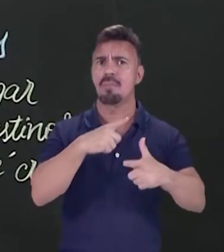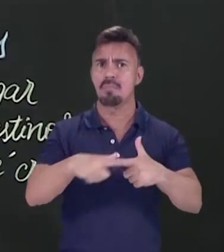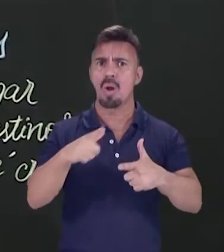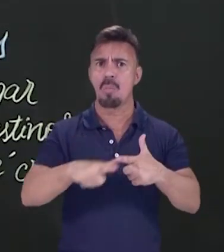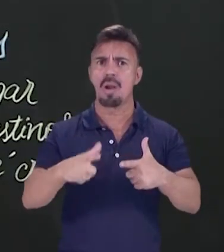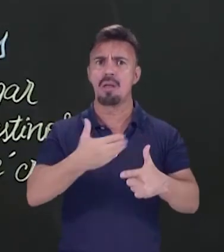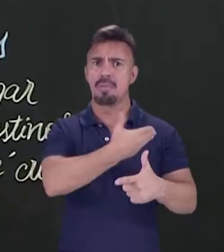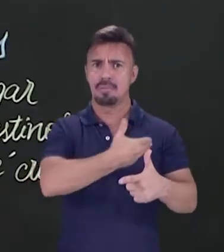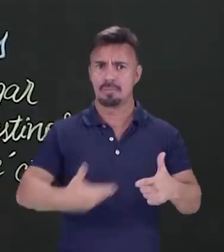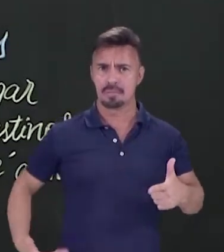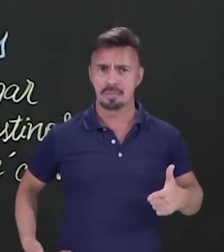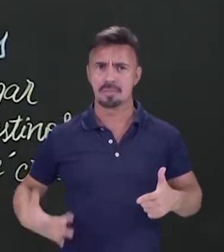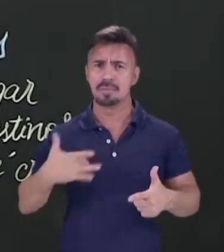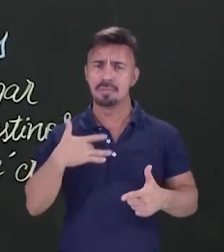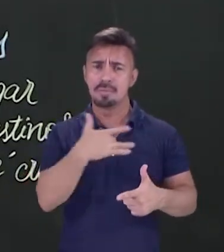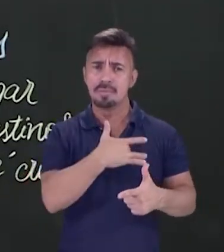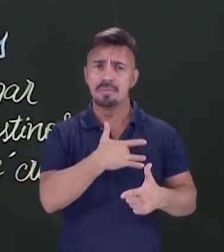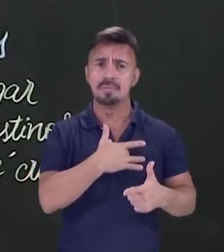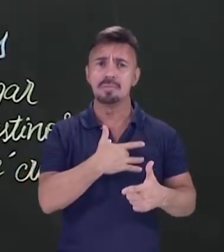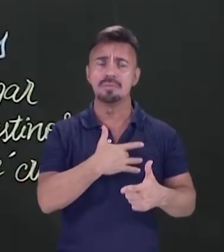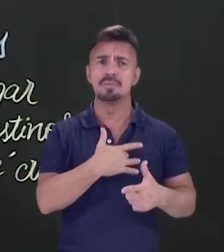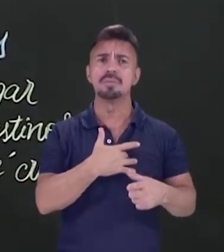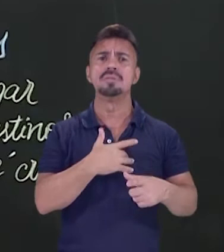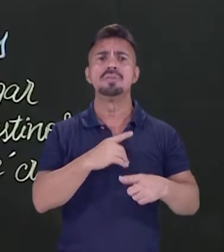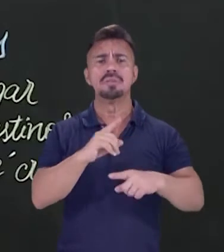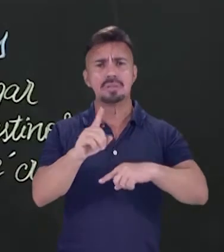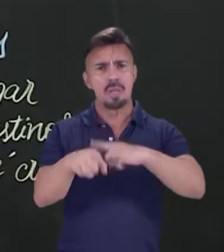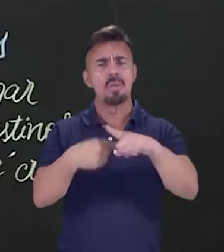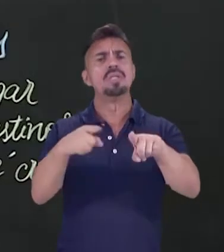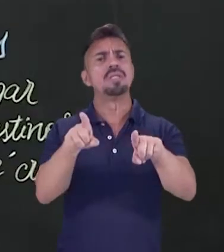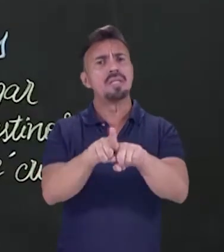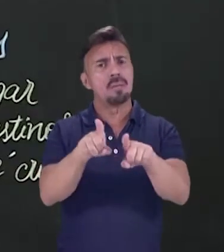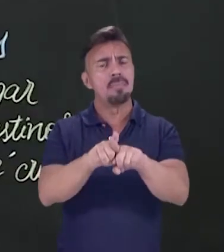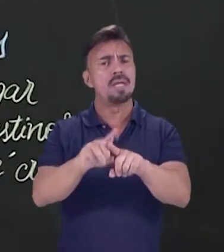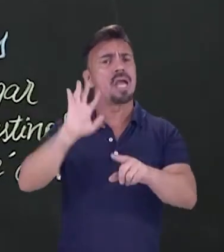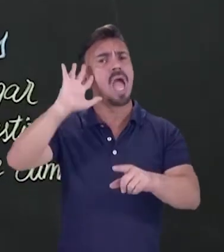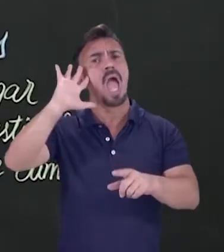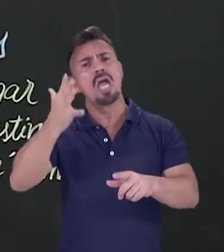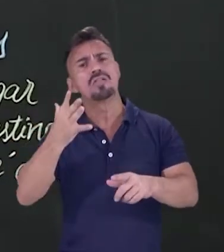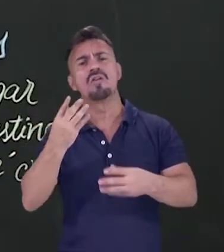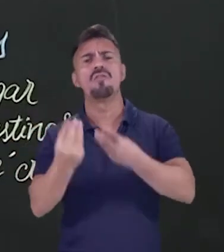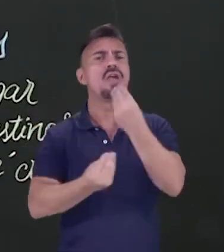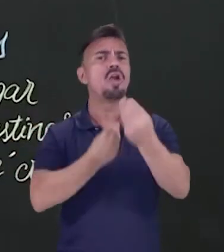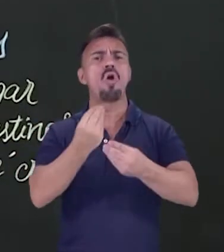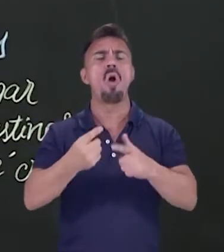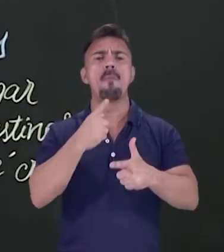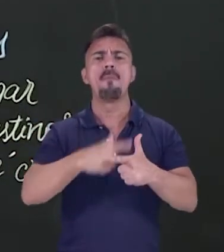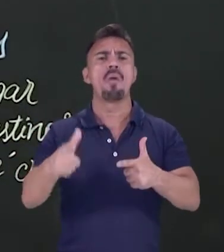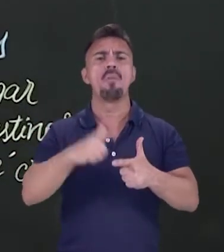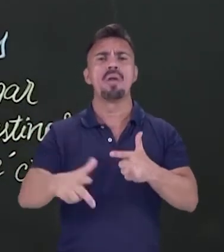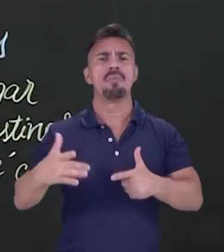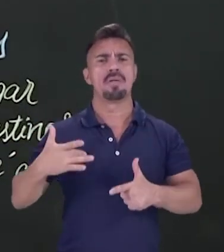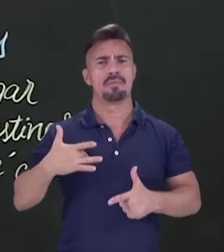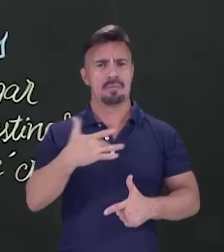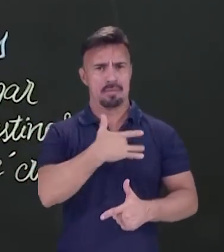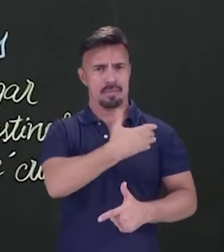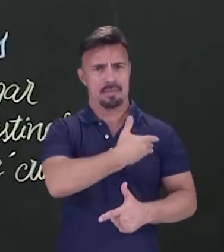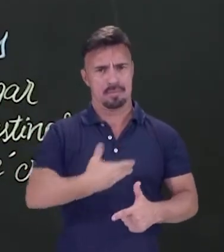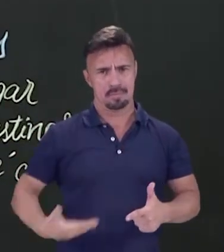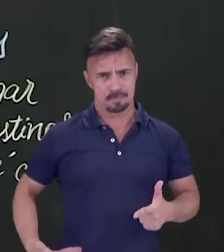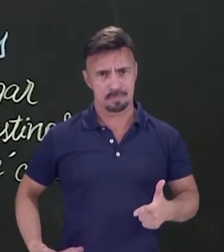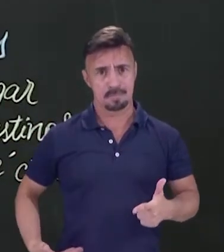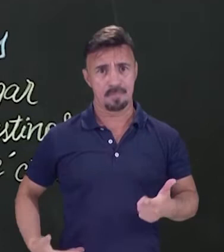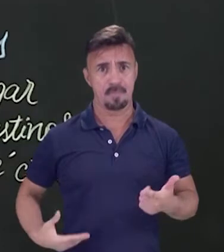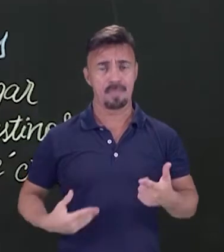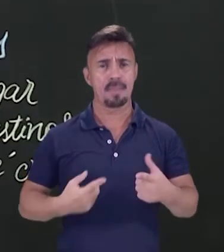na saúde pública. E na conclusão eu vou apresentar soluções, sugestões para resolver esse problema e a retomada da minha